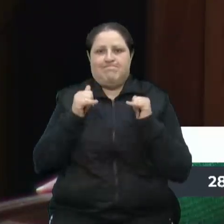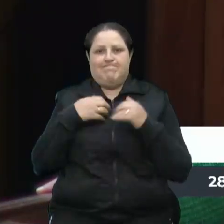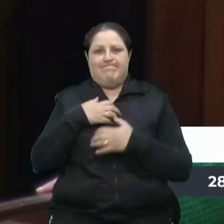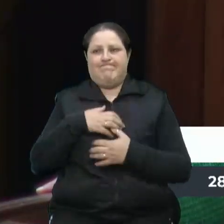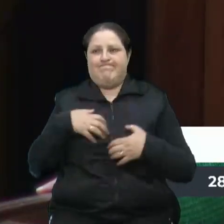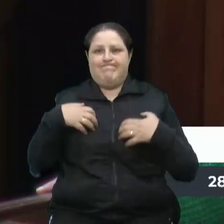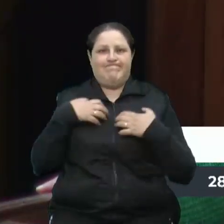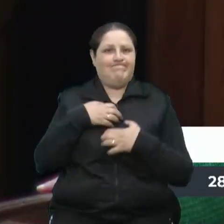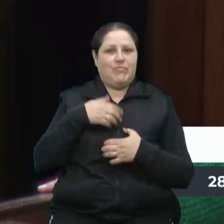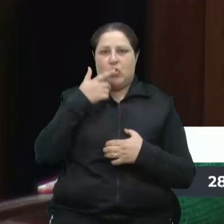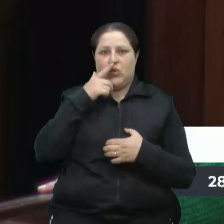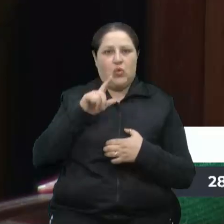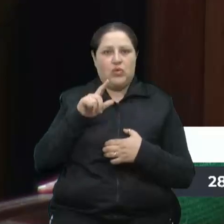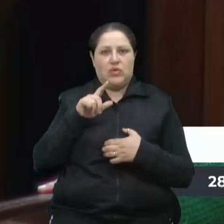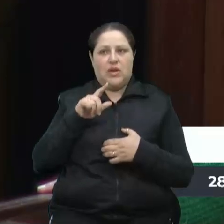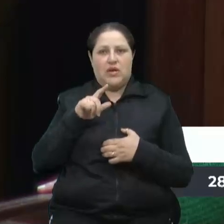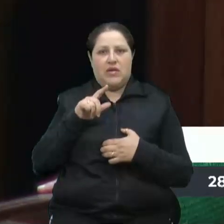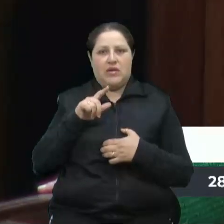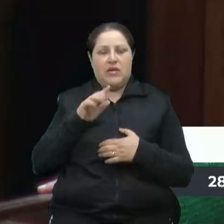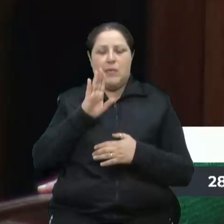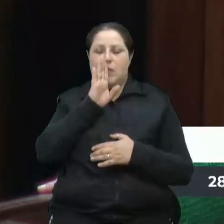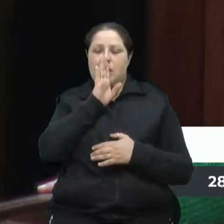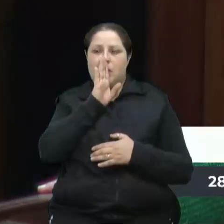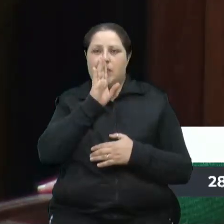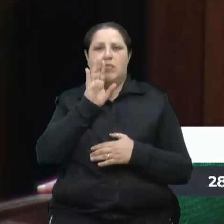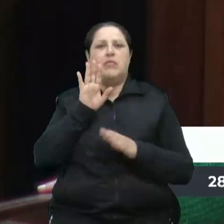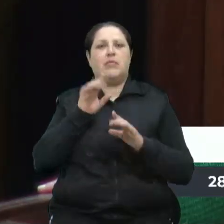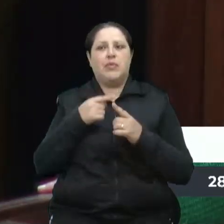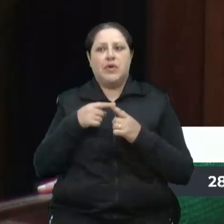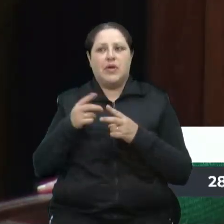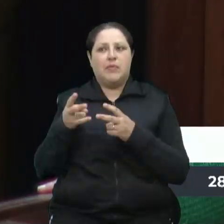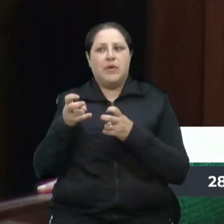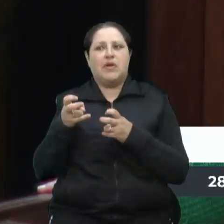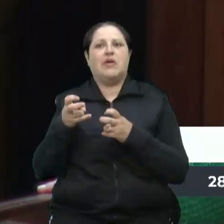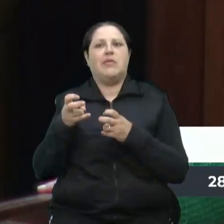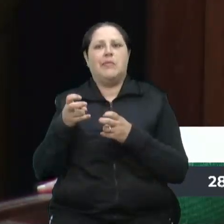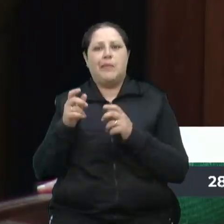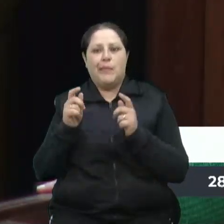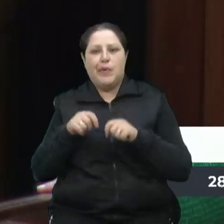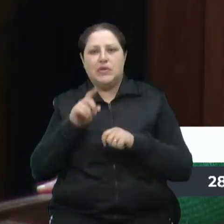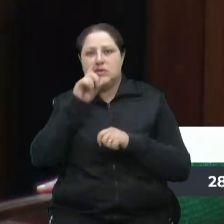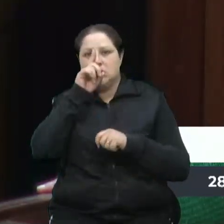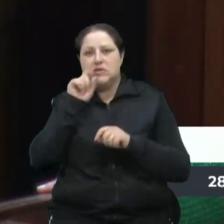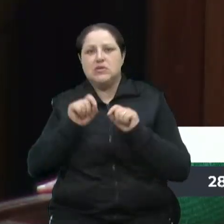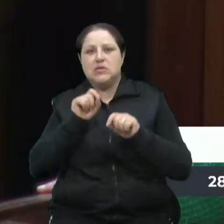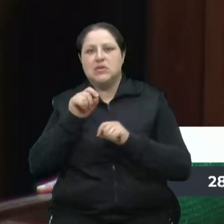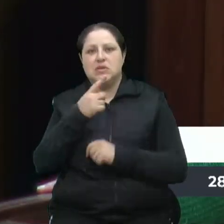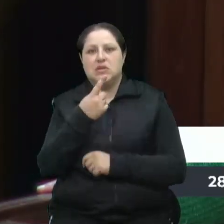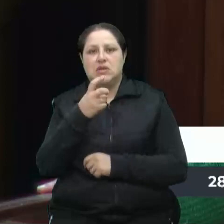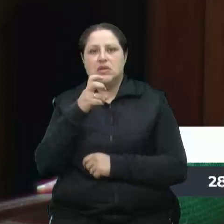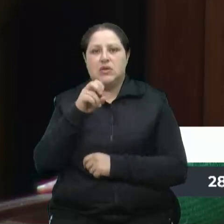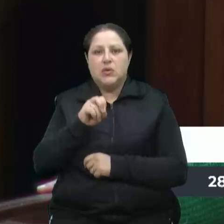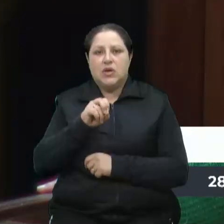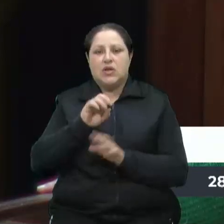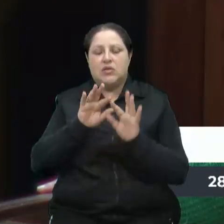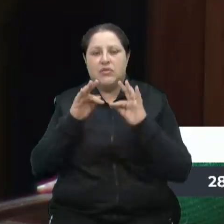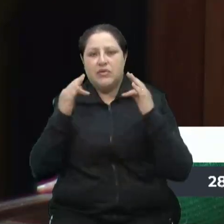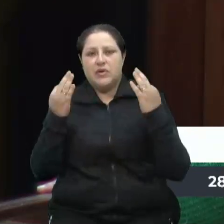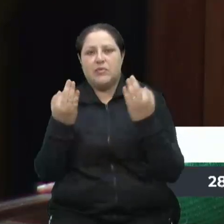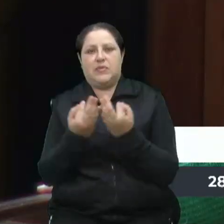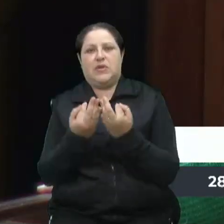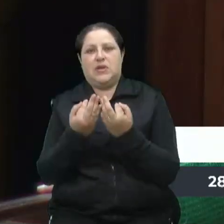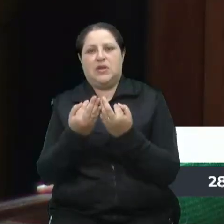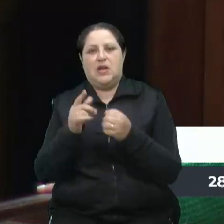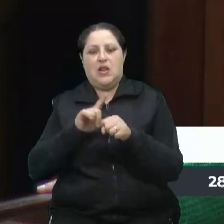ao perceber a possibilidade de 150 famílias de um loteamento popular se encontrarem